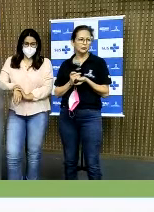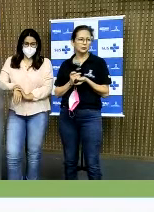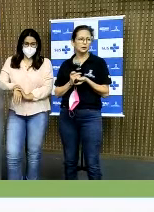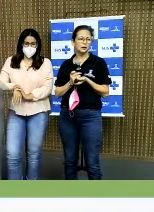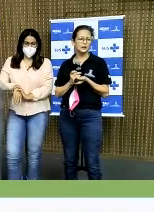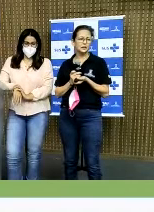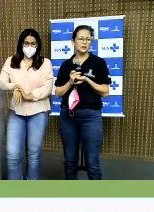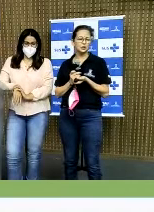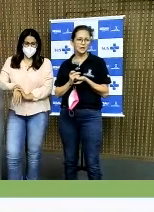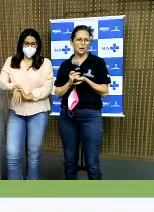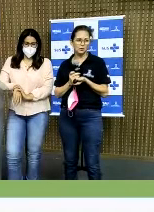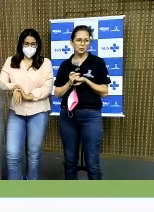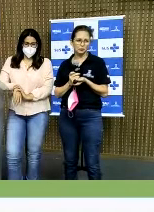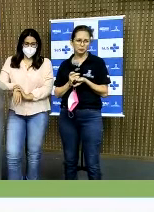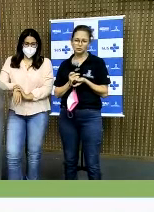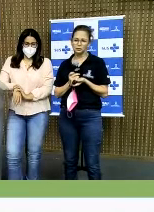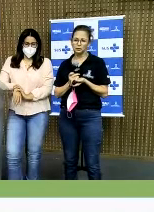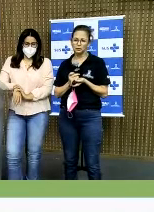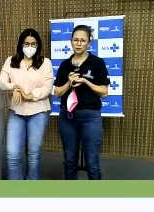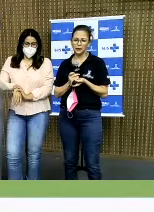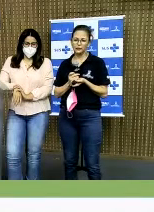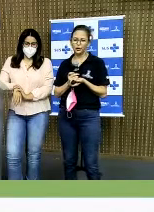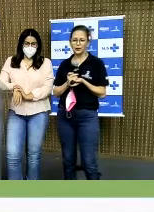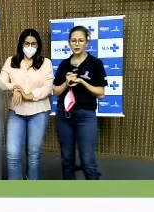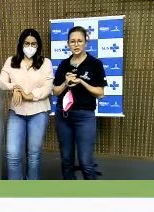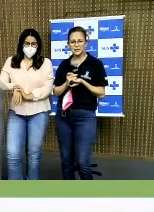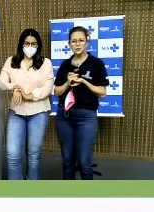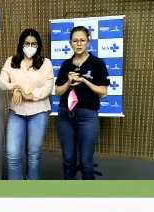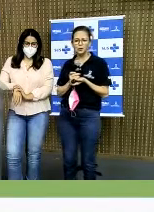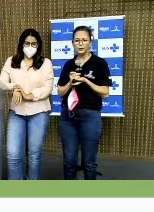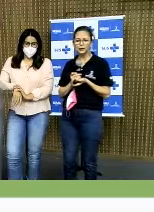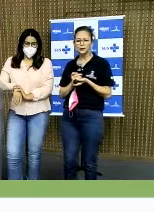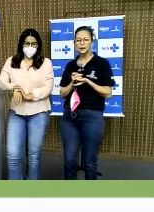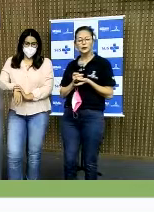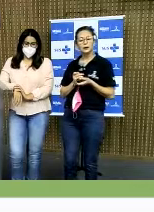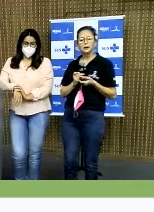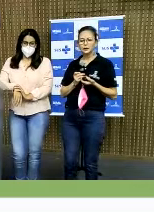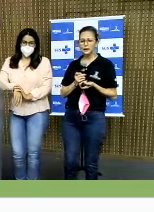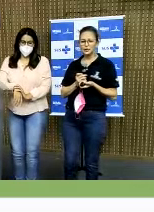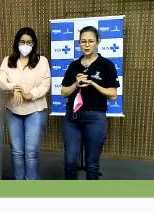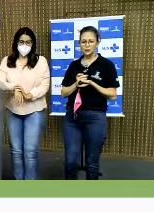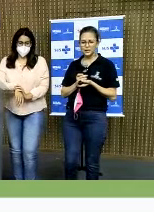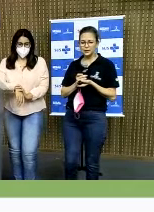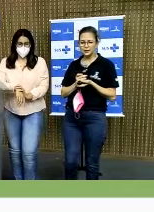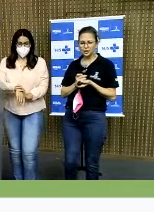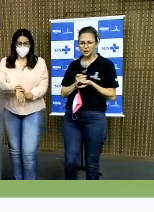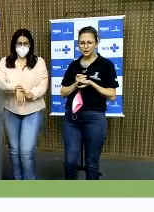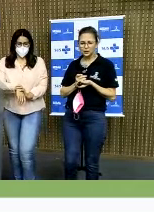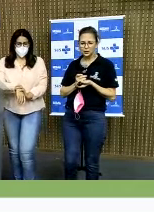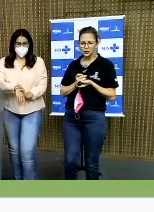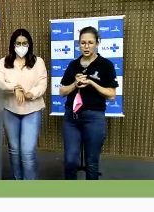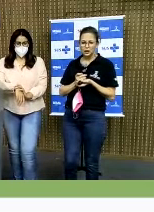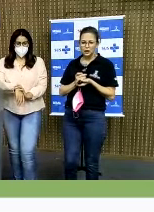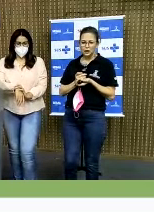uma assistente social, né, que foi a assistente social Almerinda, que está ajudando bastante a